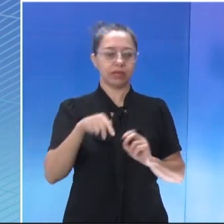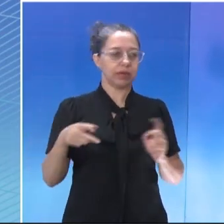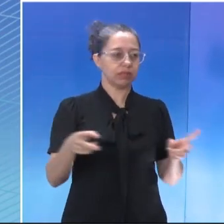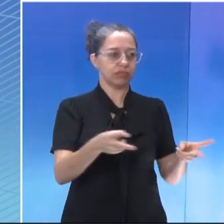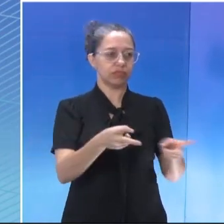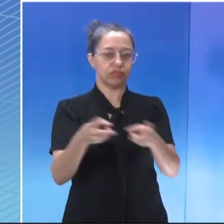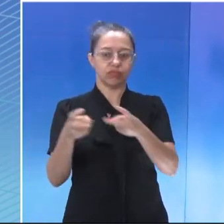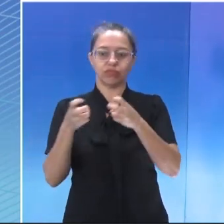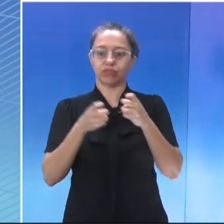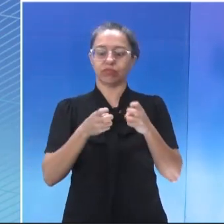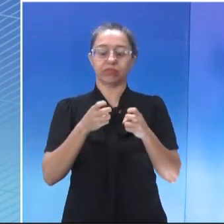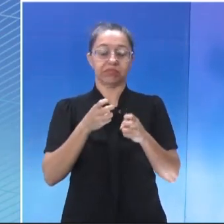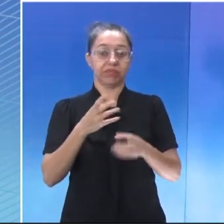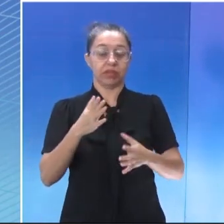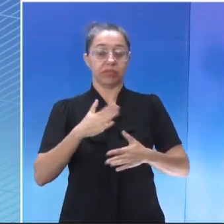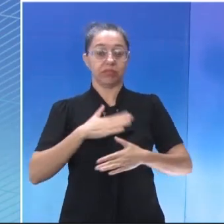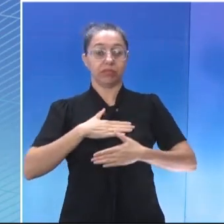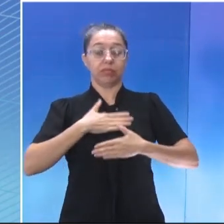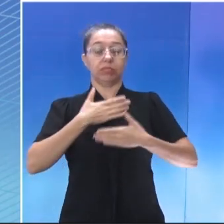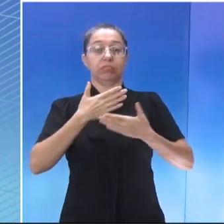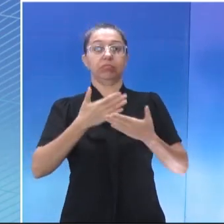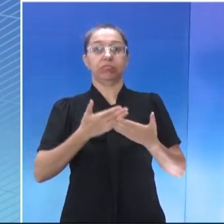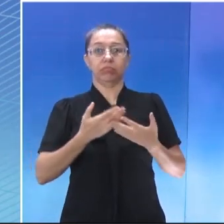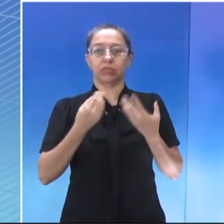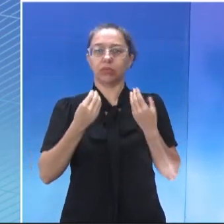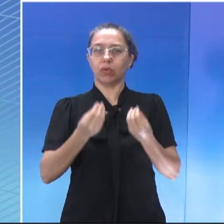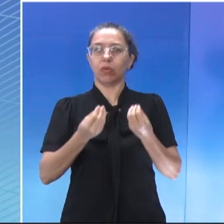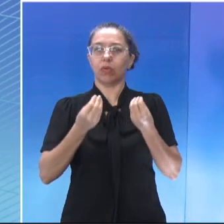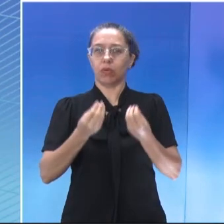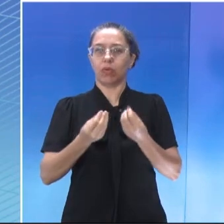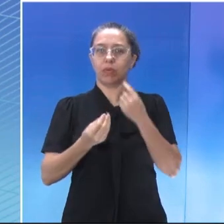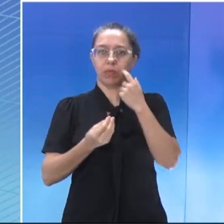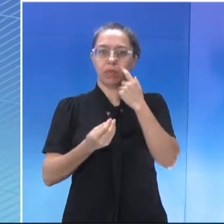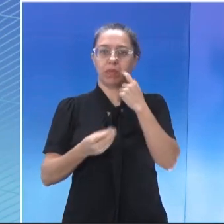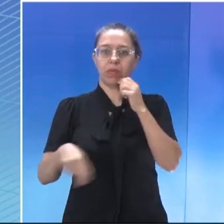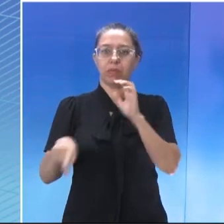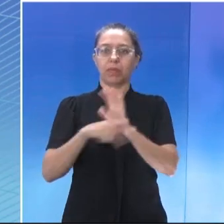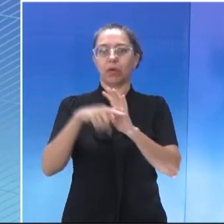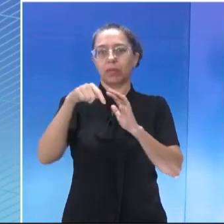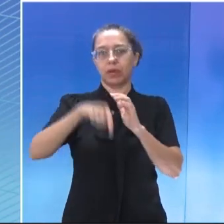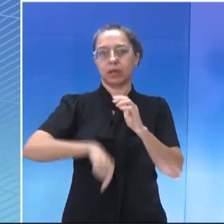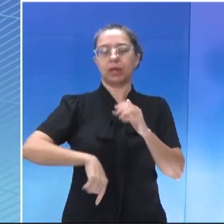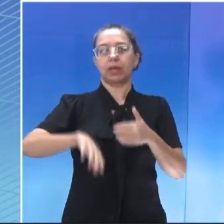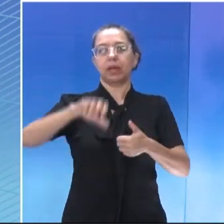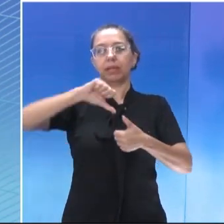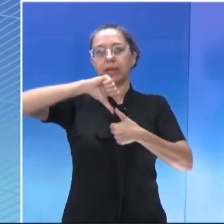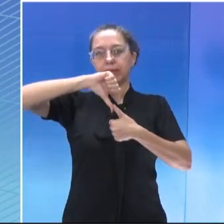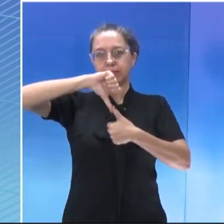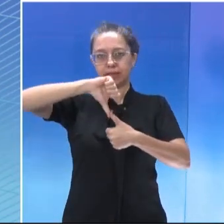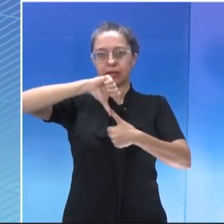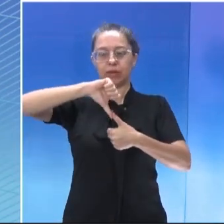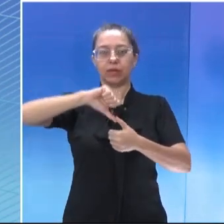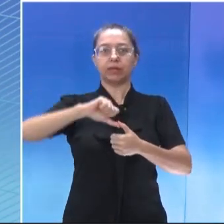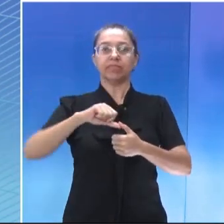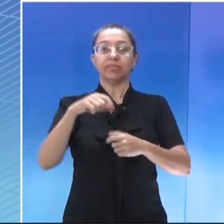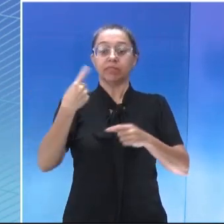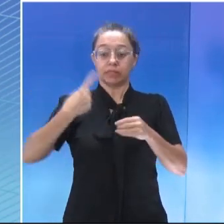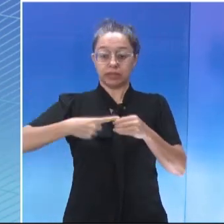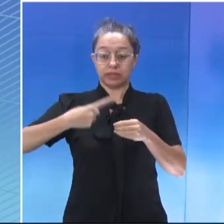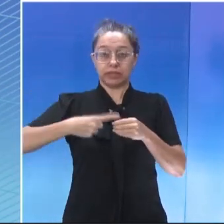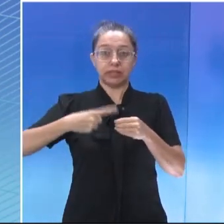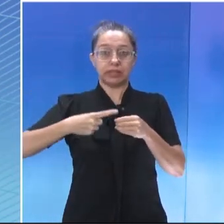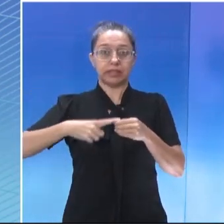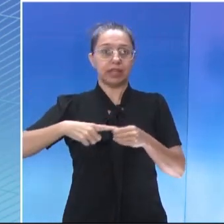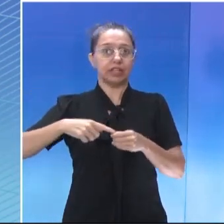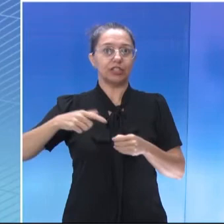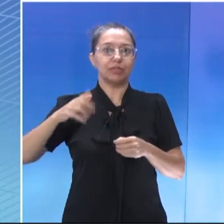ficaram estarrecidos com essas civilizações complexas, né, que nós tínhamos na América Central. As cidades eram melhores,